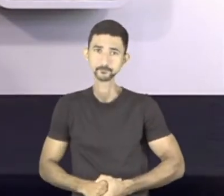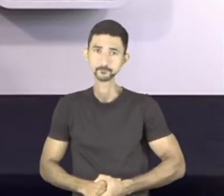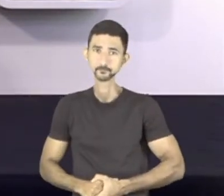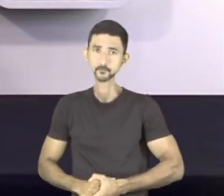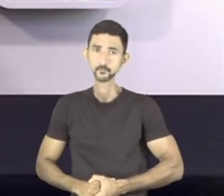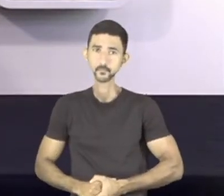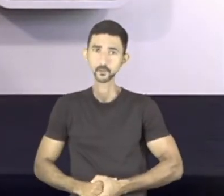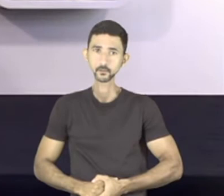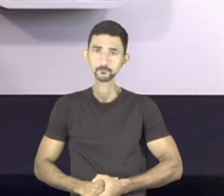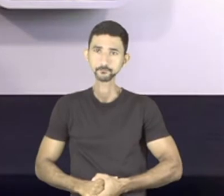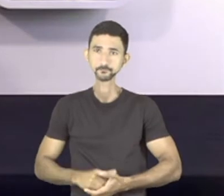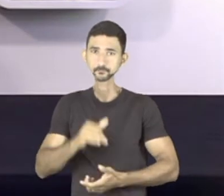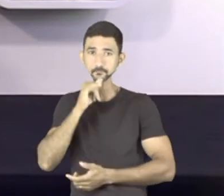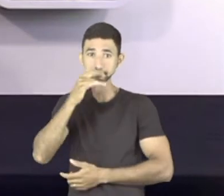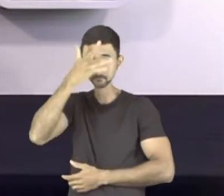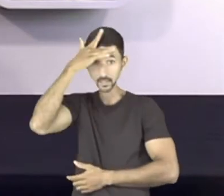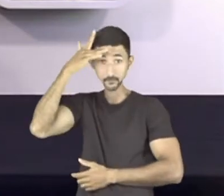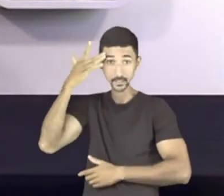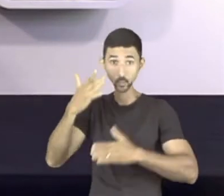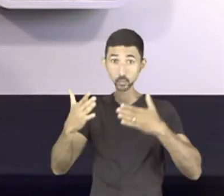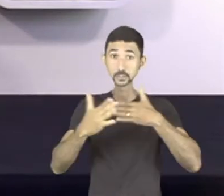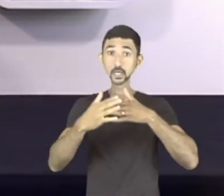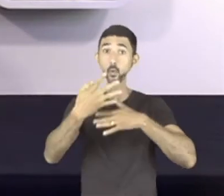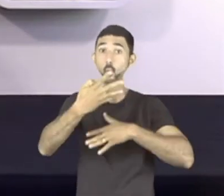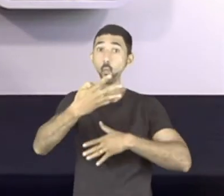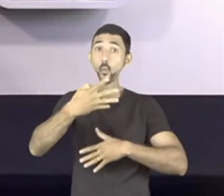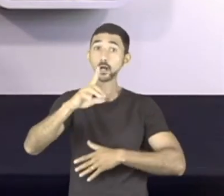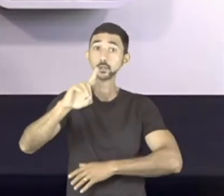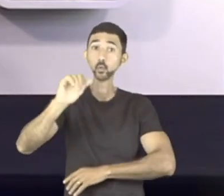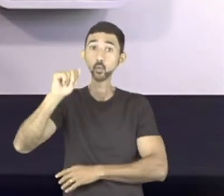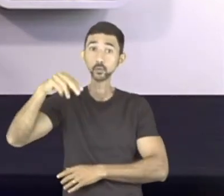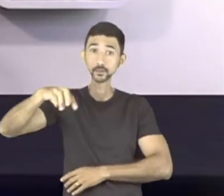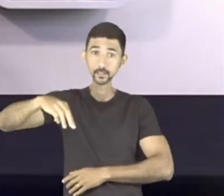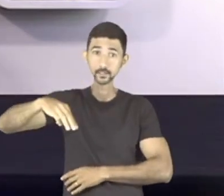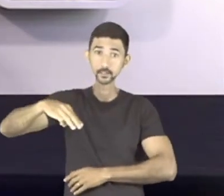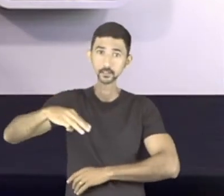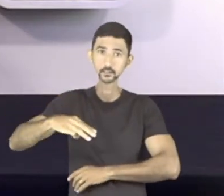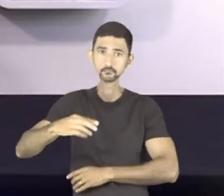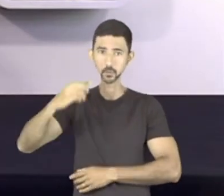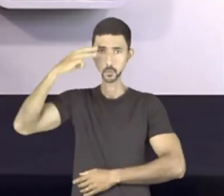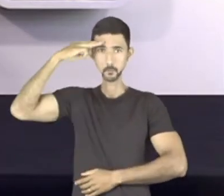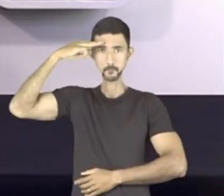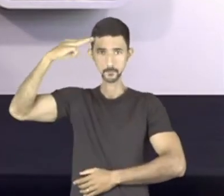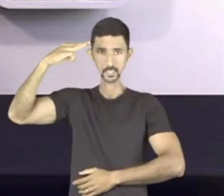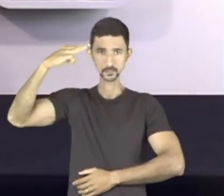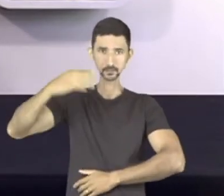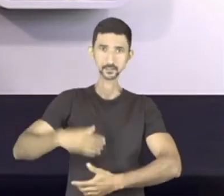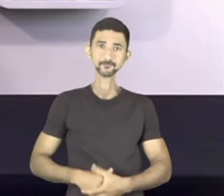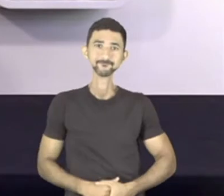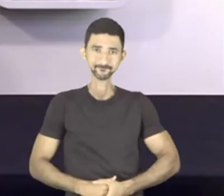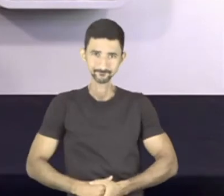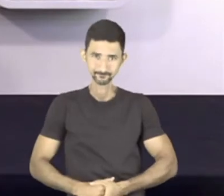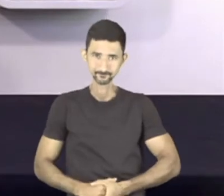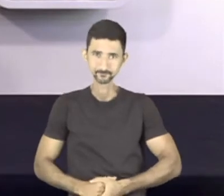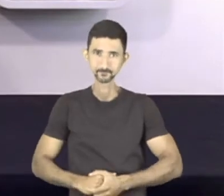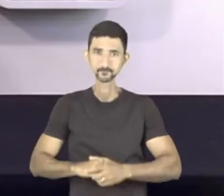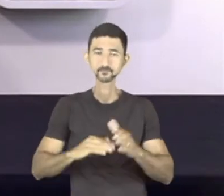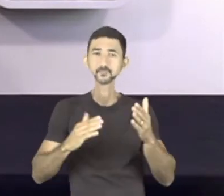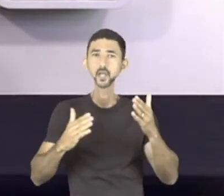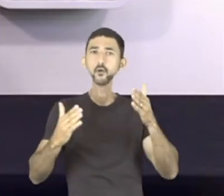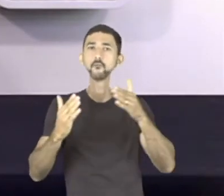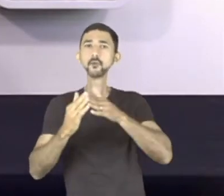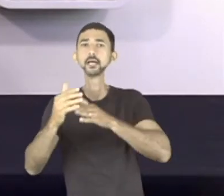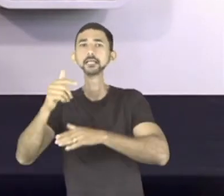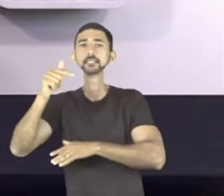tá? Quando o indivíduo chega no quarto dan, ele é considerado mestre. E quando ele chega